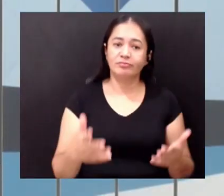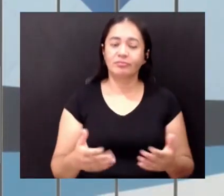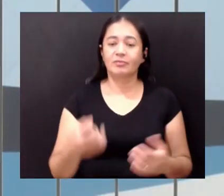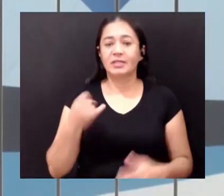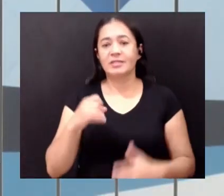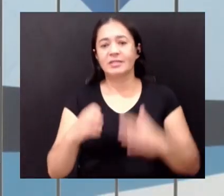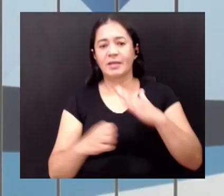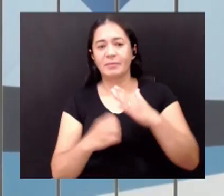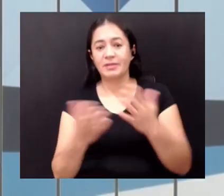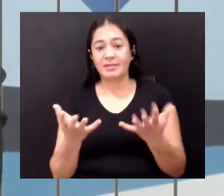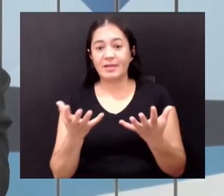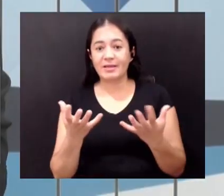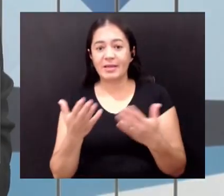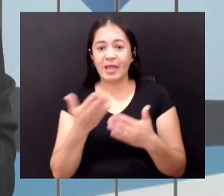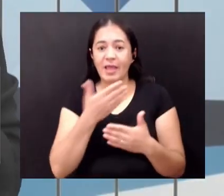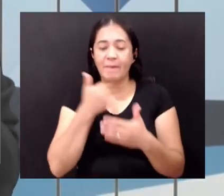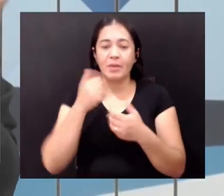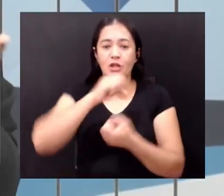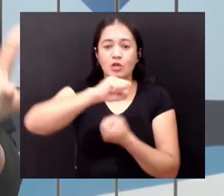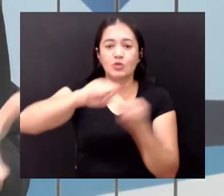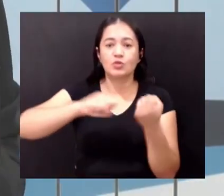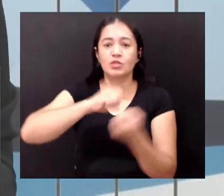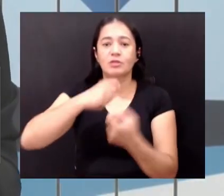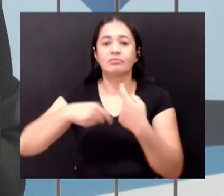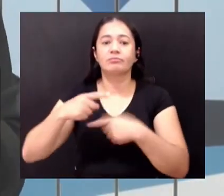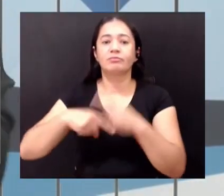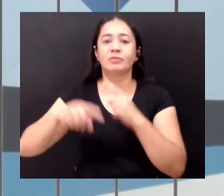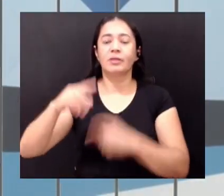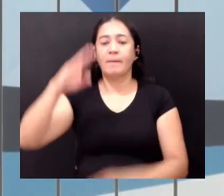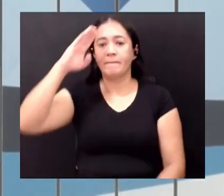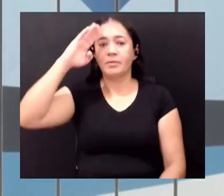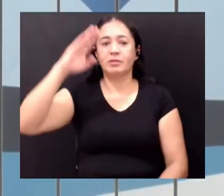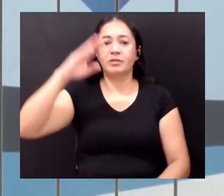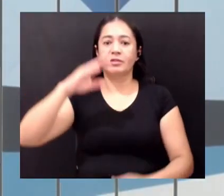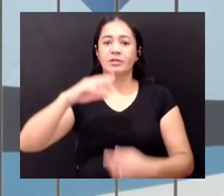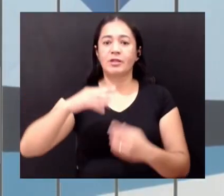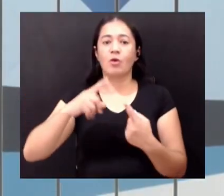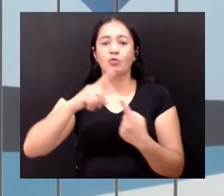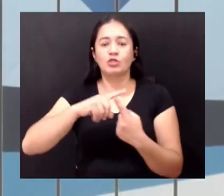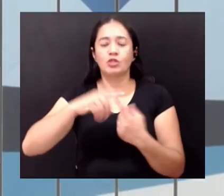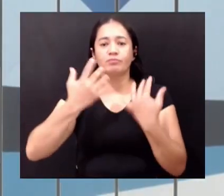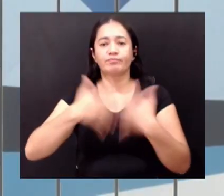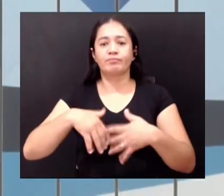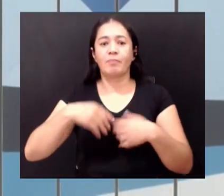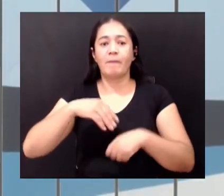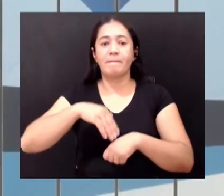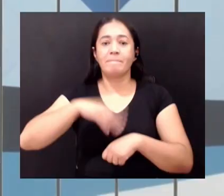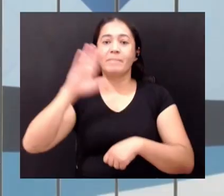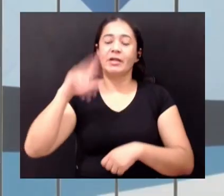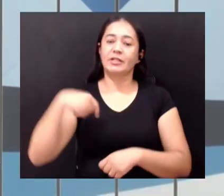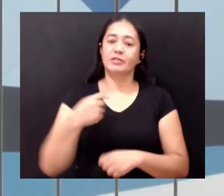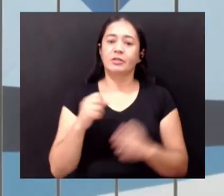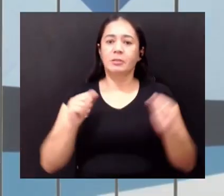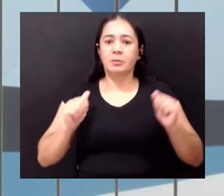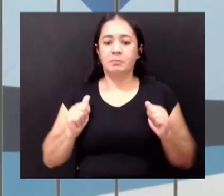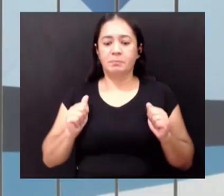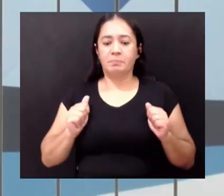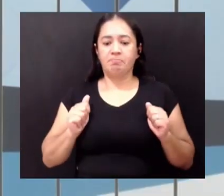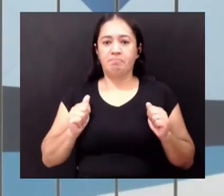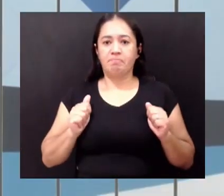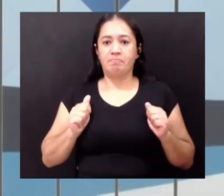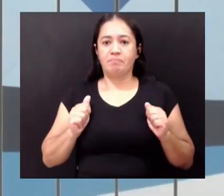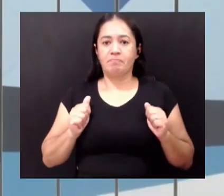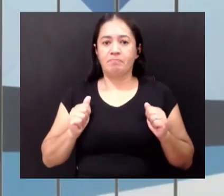em sustentabilidade, vão priorizar por modelos mais flexíveis. Quanto mais a gente engessa, quanto mais a gente enrijece, mais difícil é